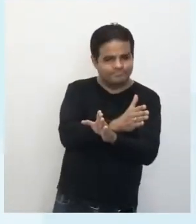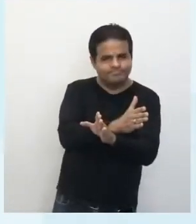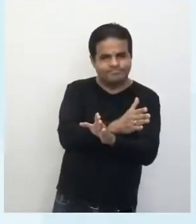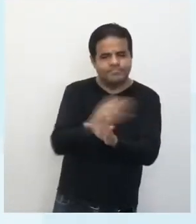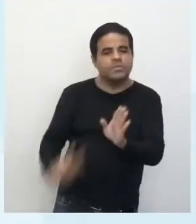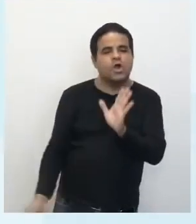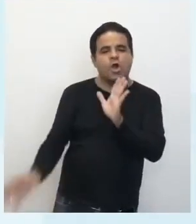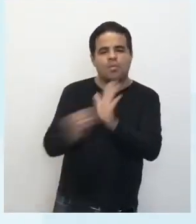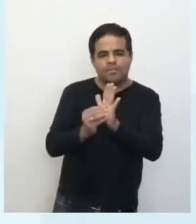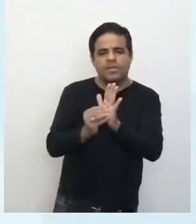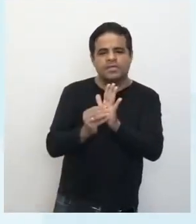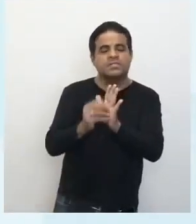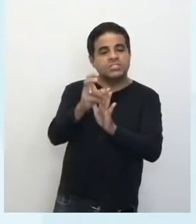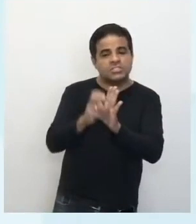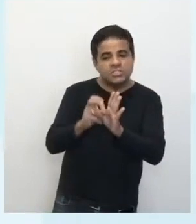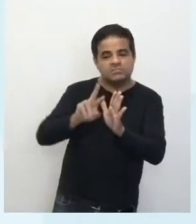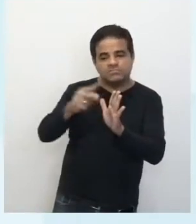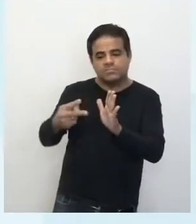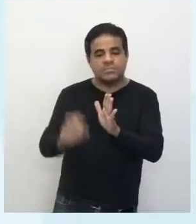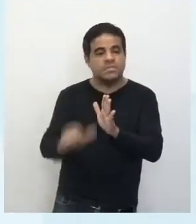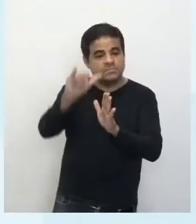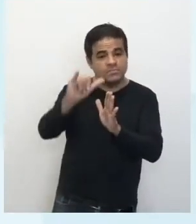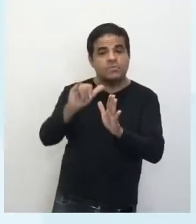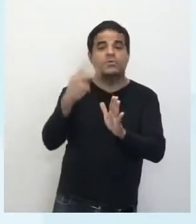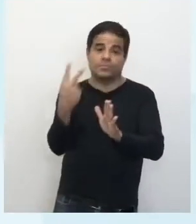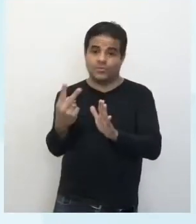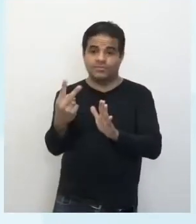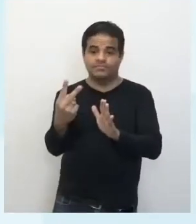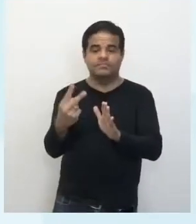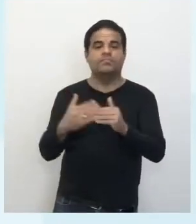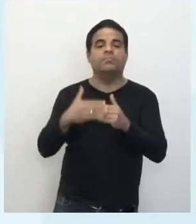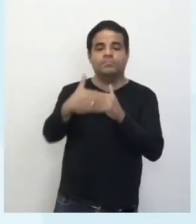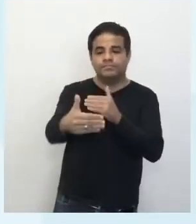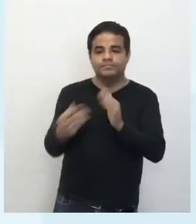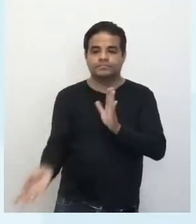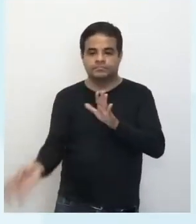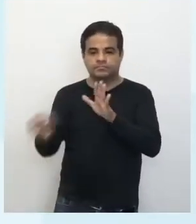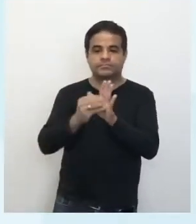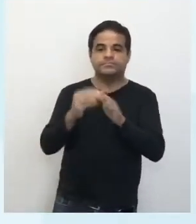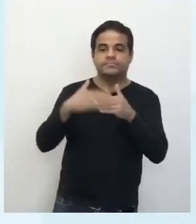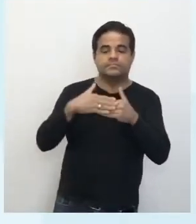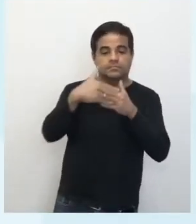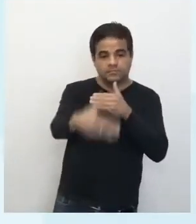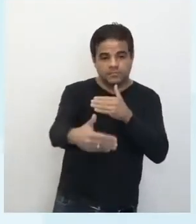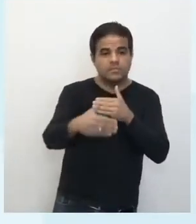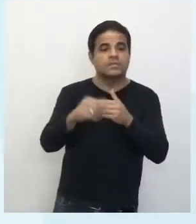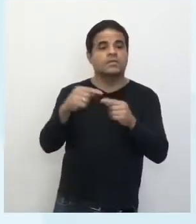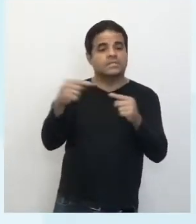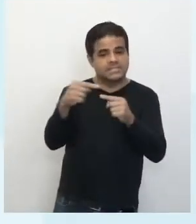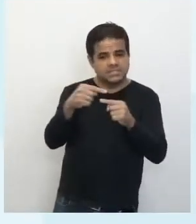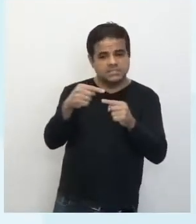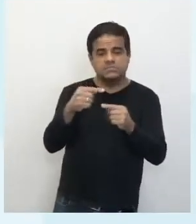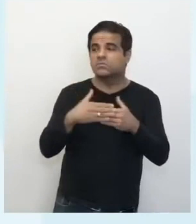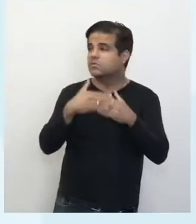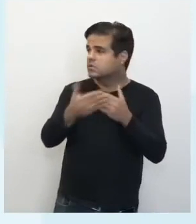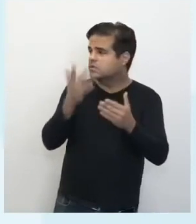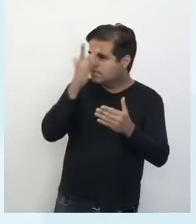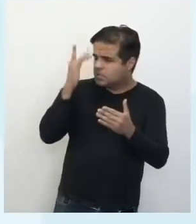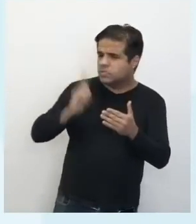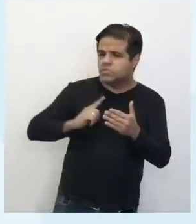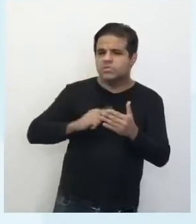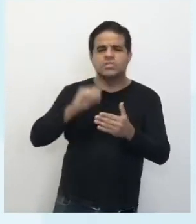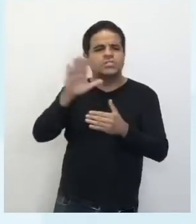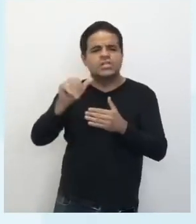eu tenho que multiplicar o x pelo y e pelo 2, tá certo? Então, olha lá, ó. Você faz um risquinho para você... tem gente que chama